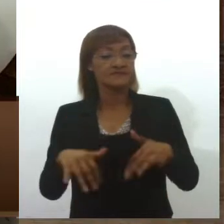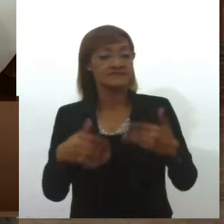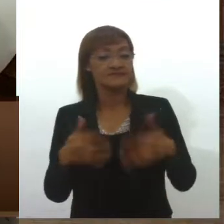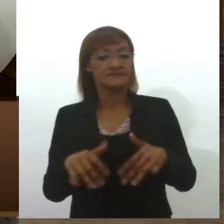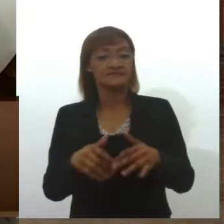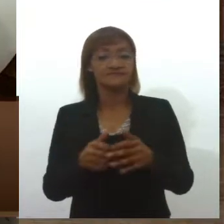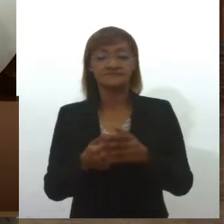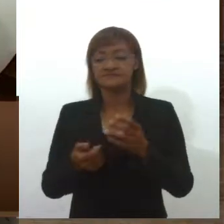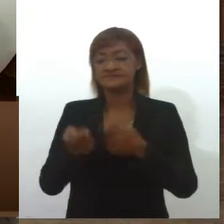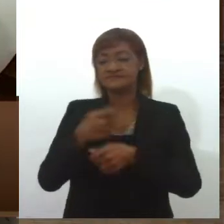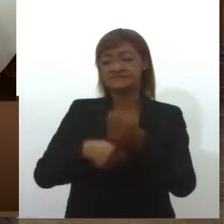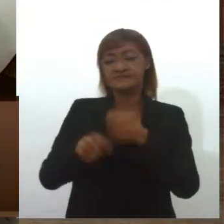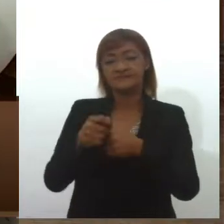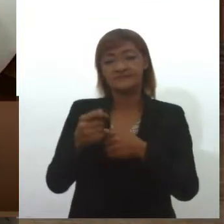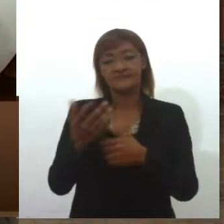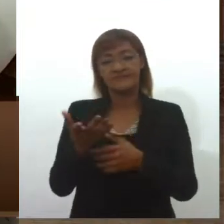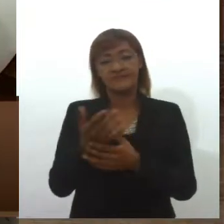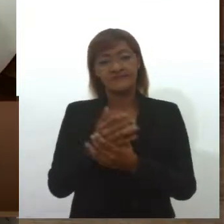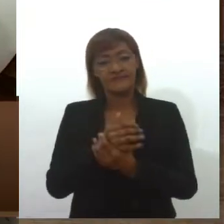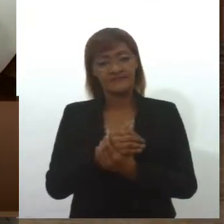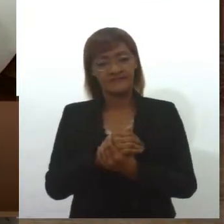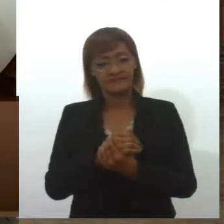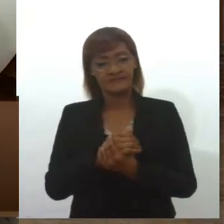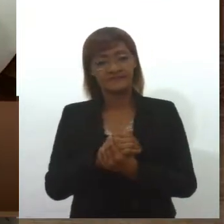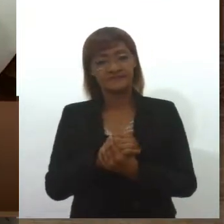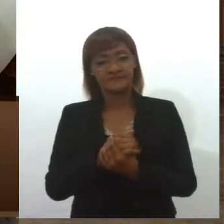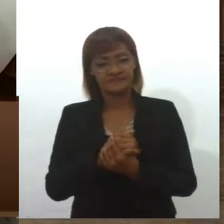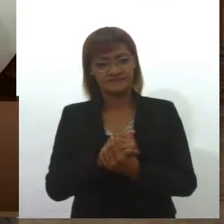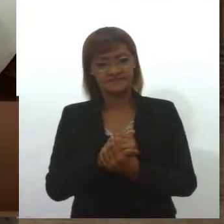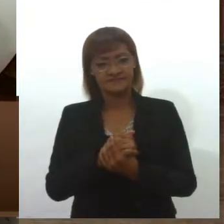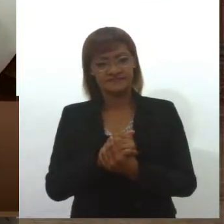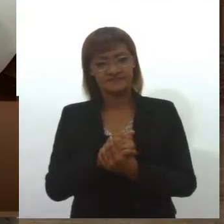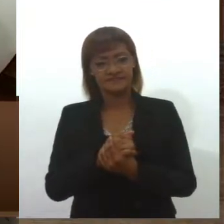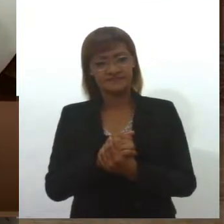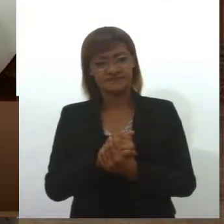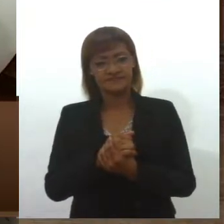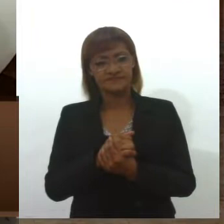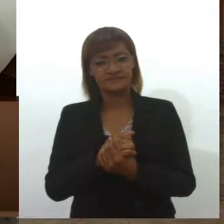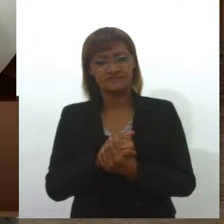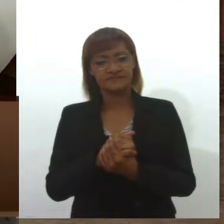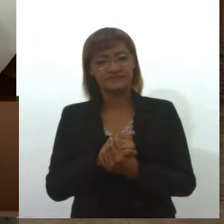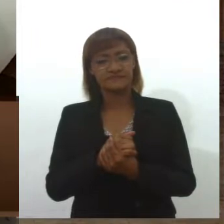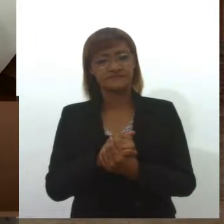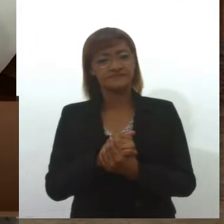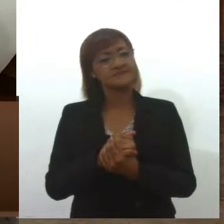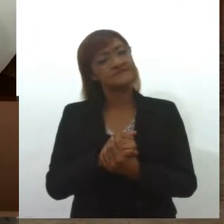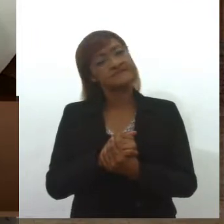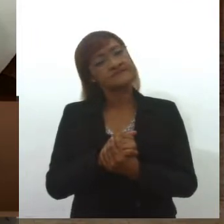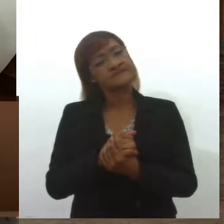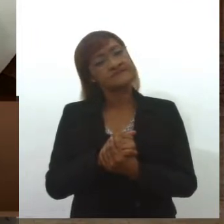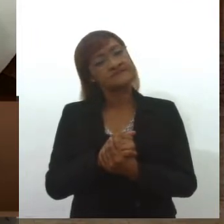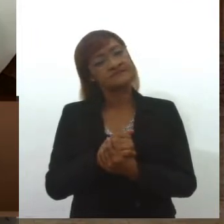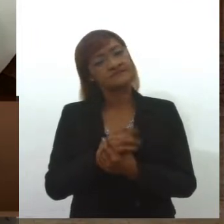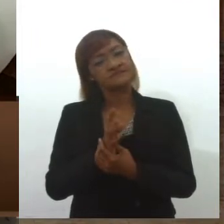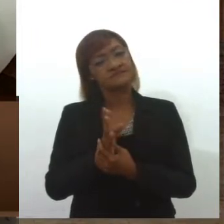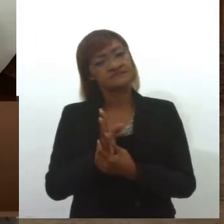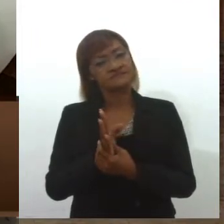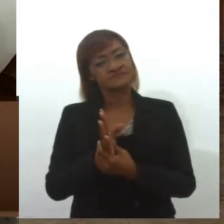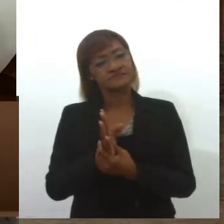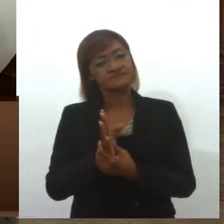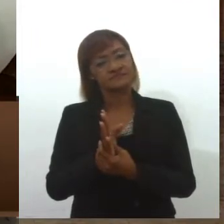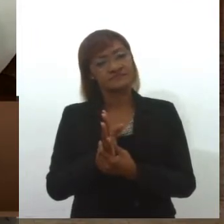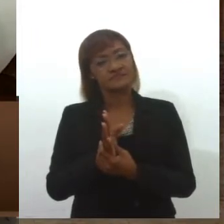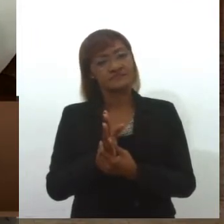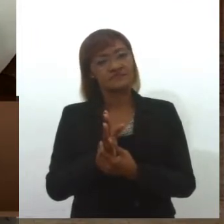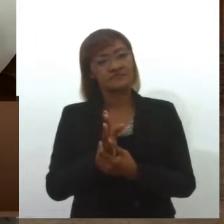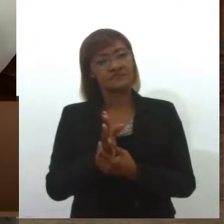só internamente, mas também no mercado internacional. Esse resultado que vivemos hoje